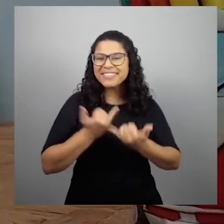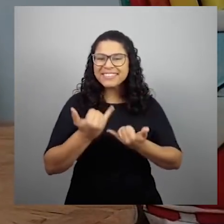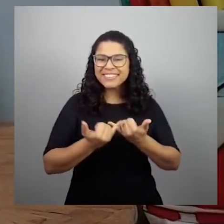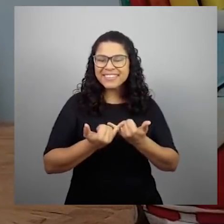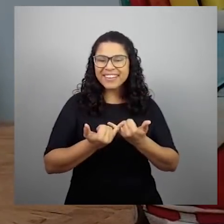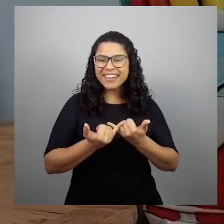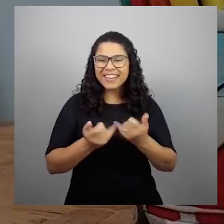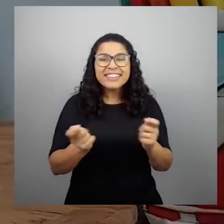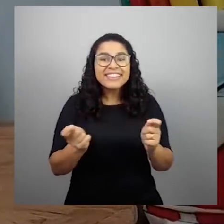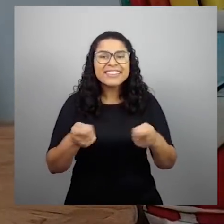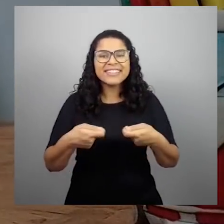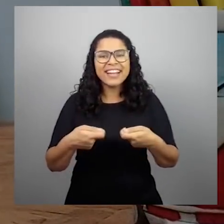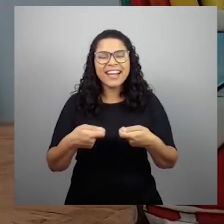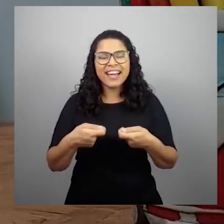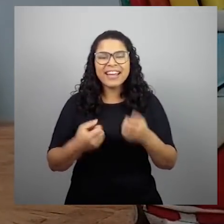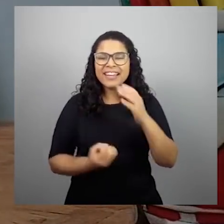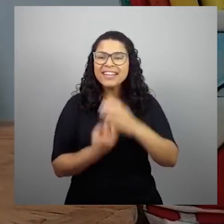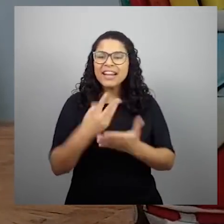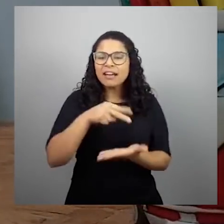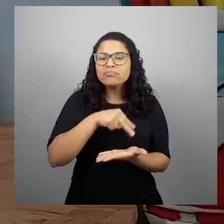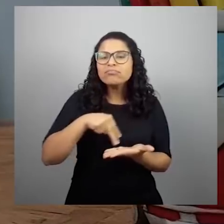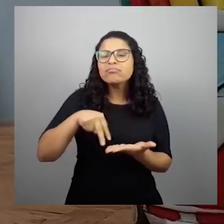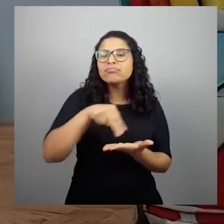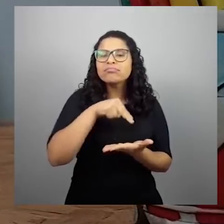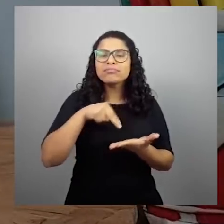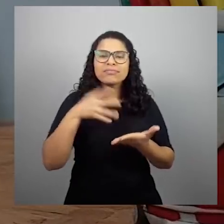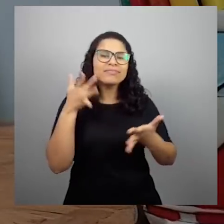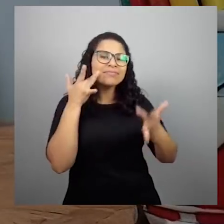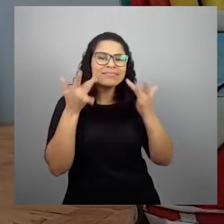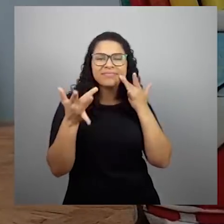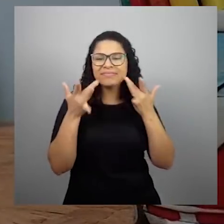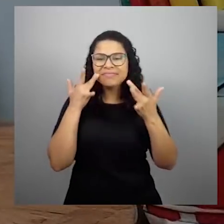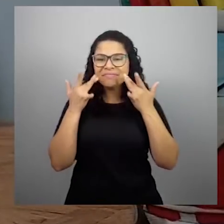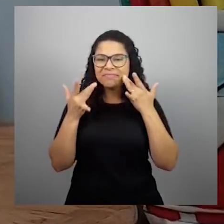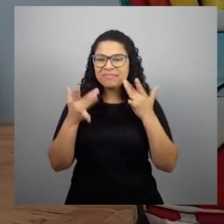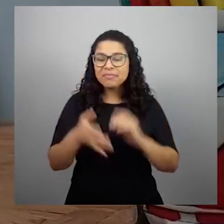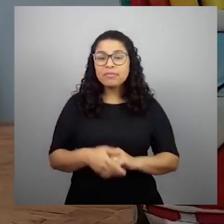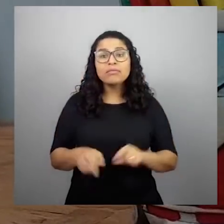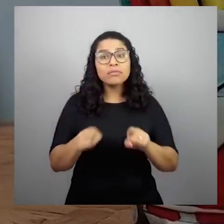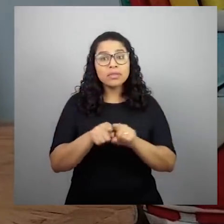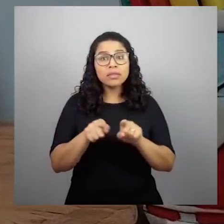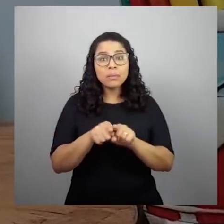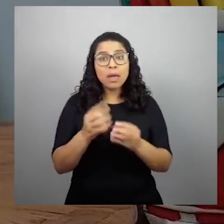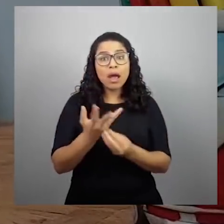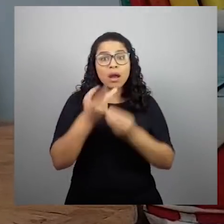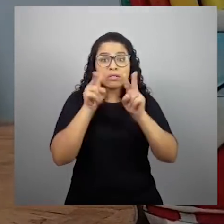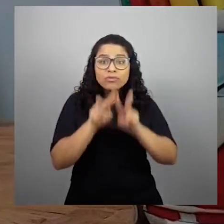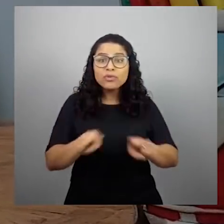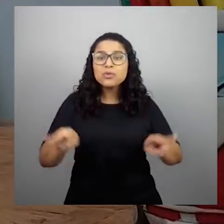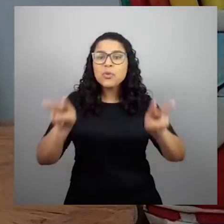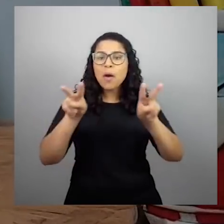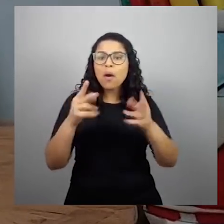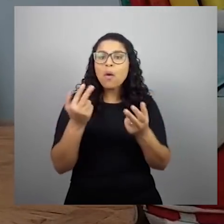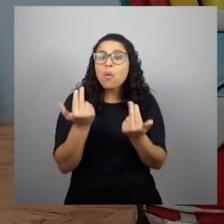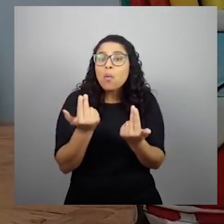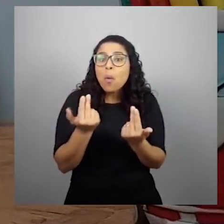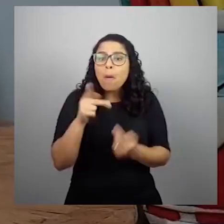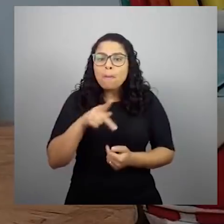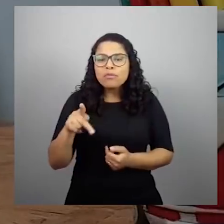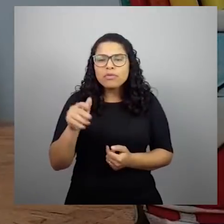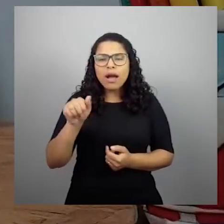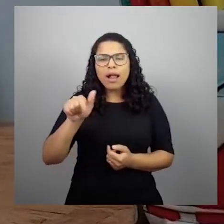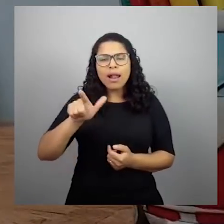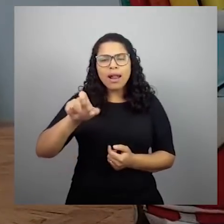da gente criar em dança, em teatro e até nas artes visuais, não é? Como o professor Alex nos trouxe